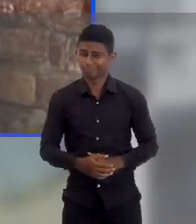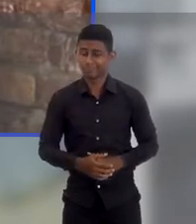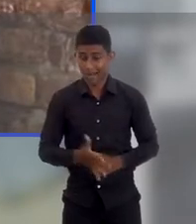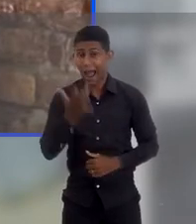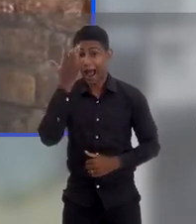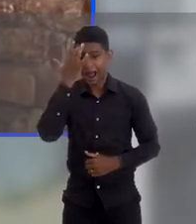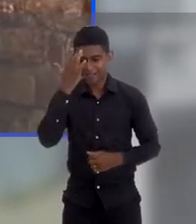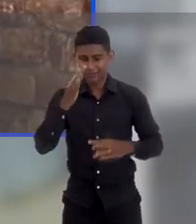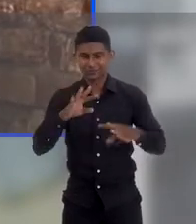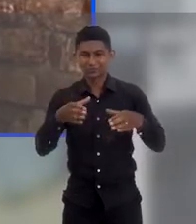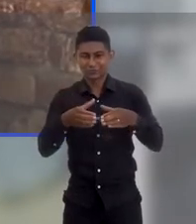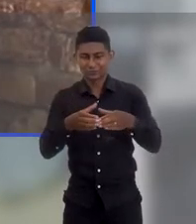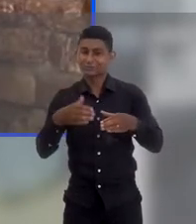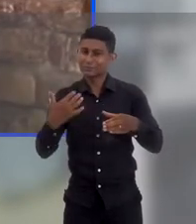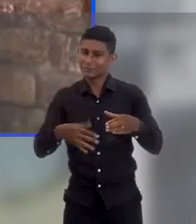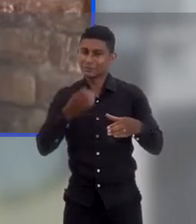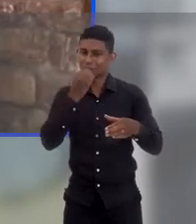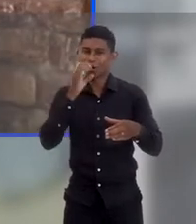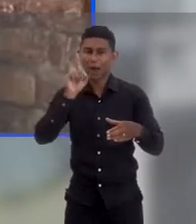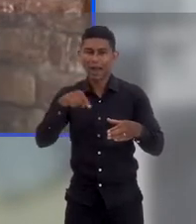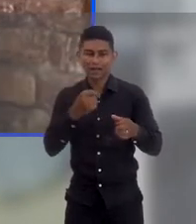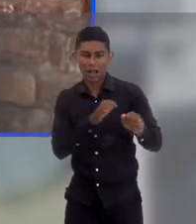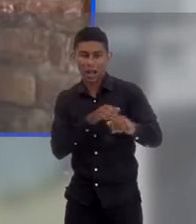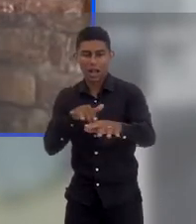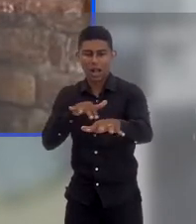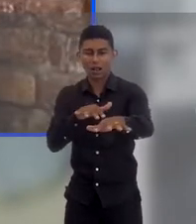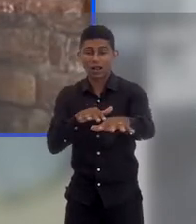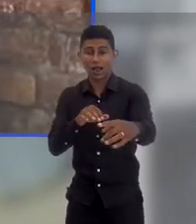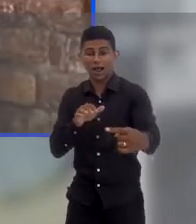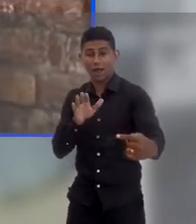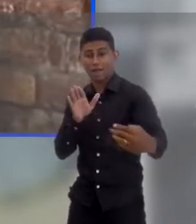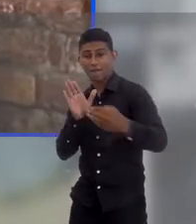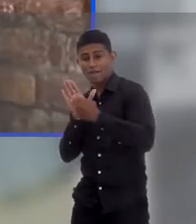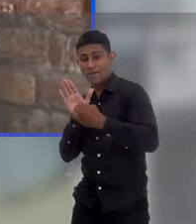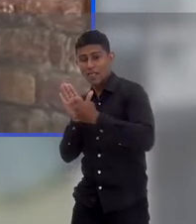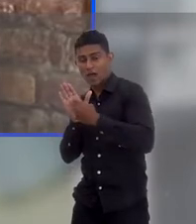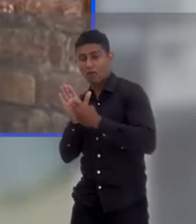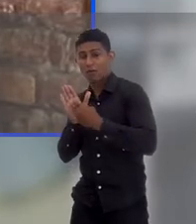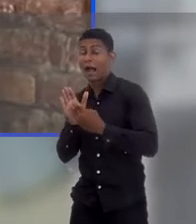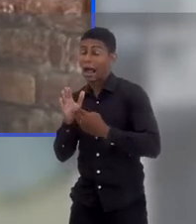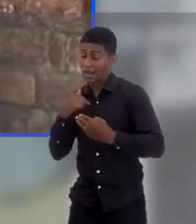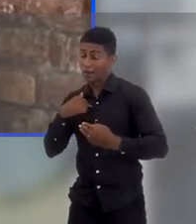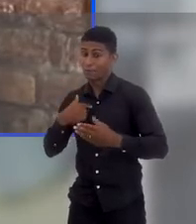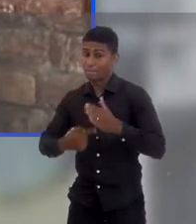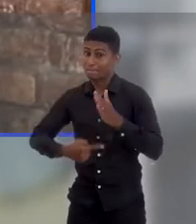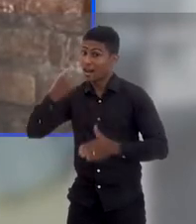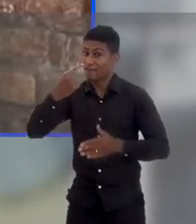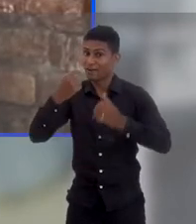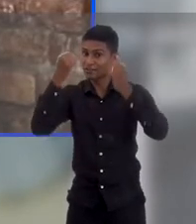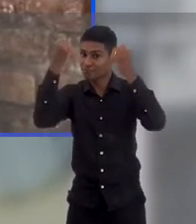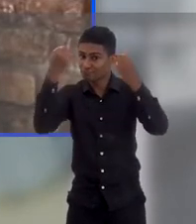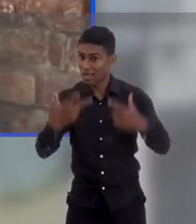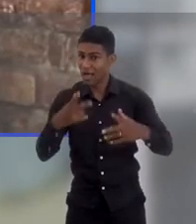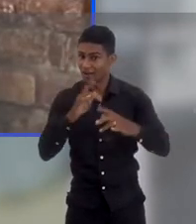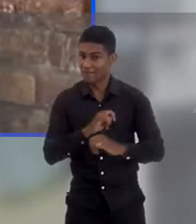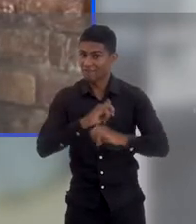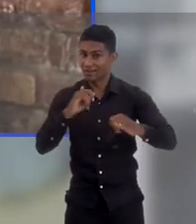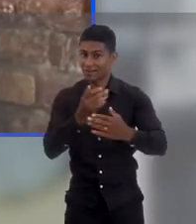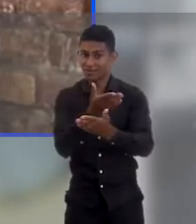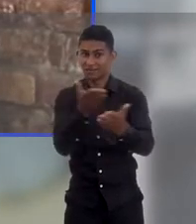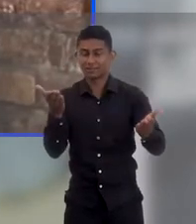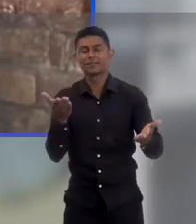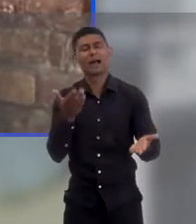eu acho que tem essa ala provavelmente vai vir lá mais para o final do desfile. Eu acho que estamos contando em primeira mão para você aqui, Cláudia.